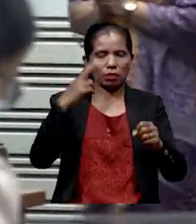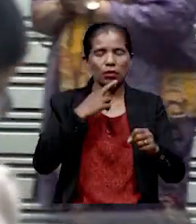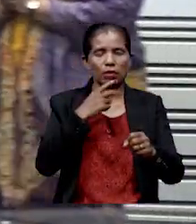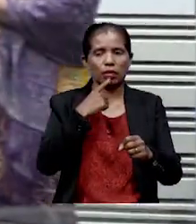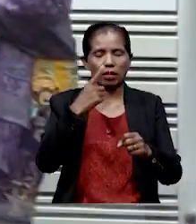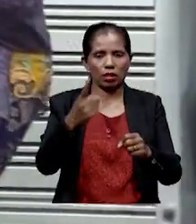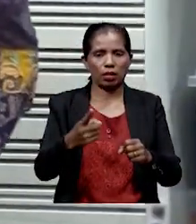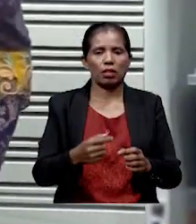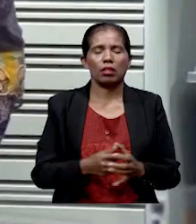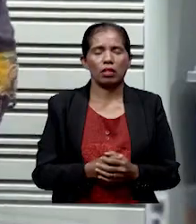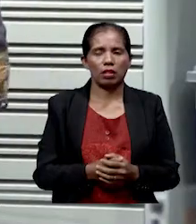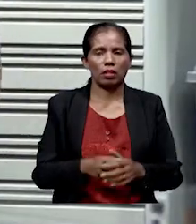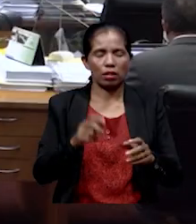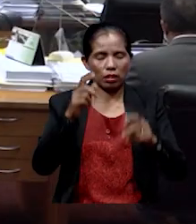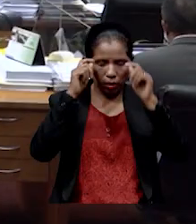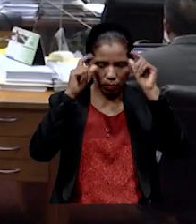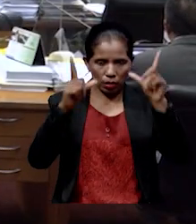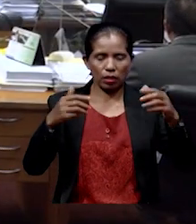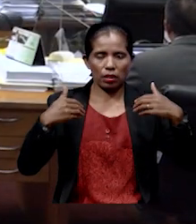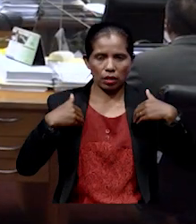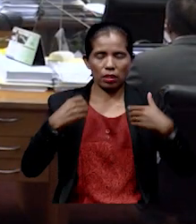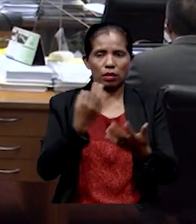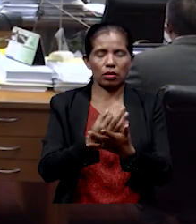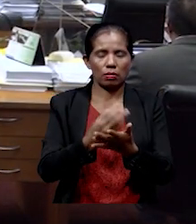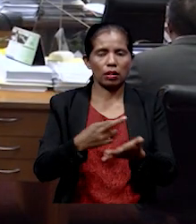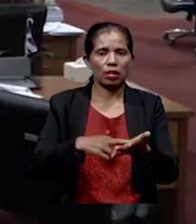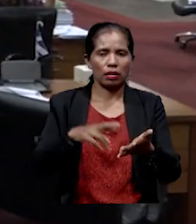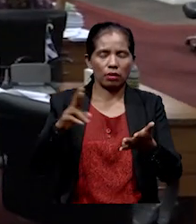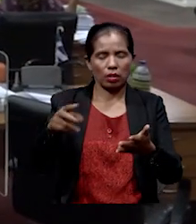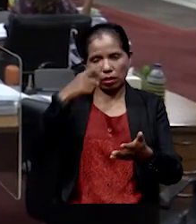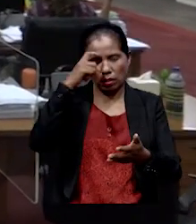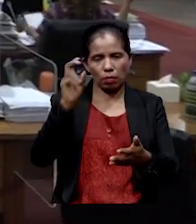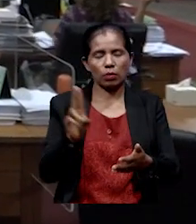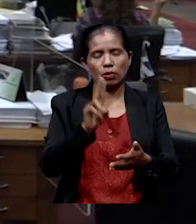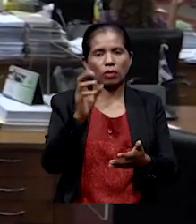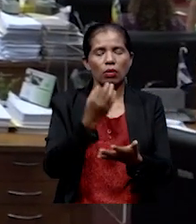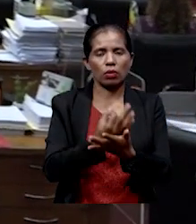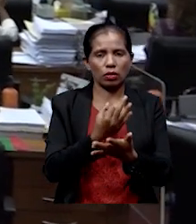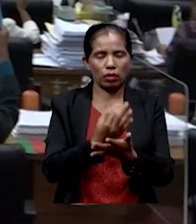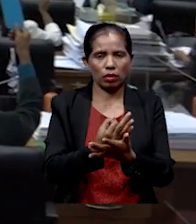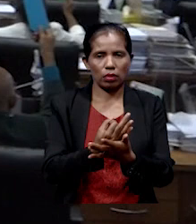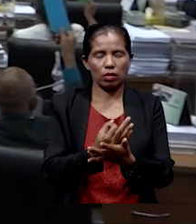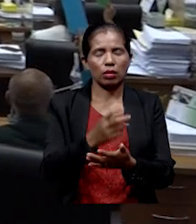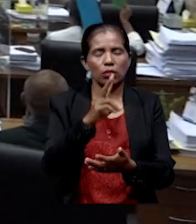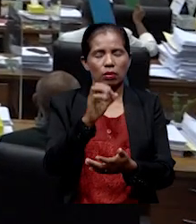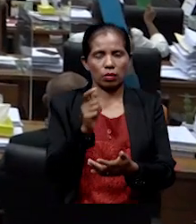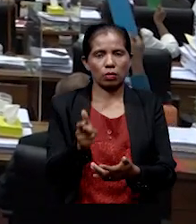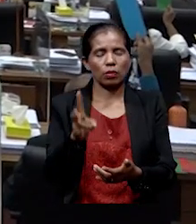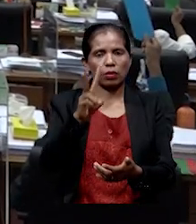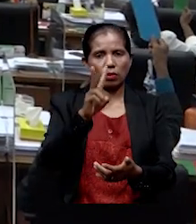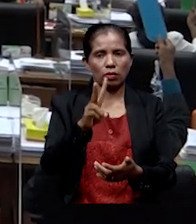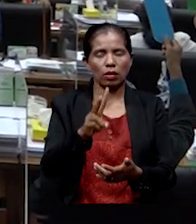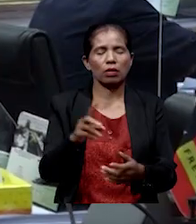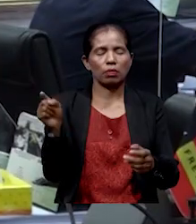considera-la necessário a do Timor-Leste e a tan orçamento retificativo, também a execução orçamento geral Estado, Ringrua, Ruanusin, Ruadeit,